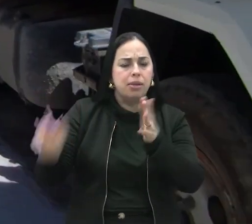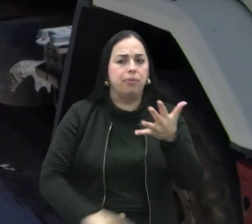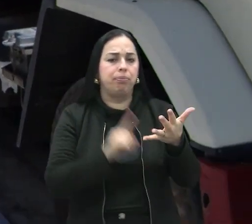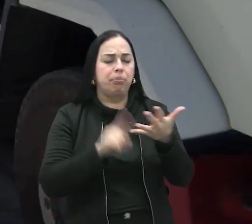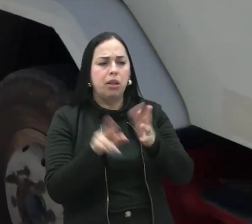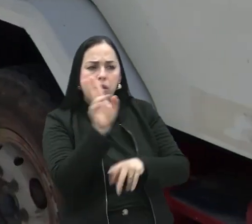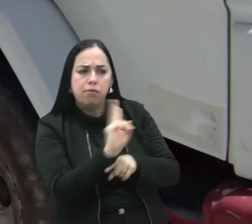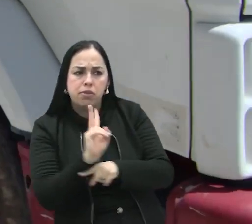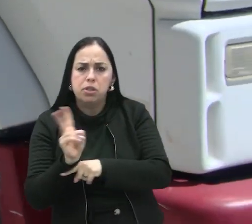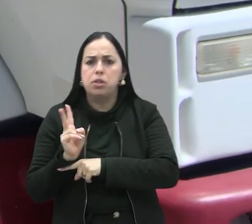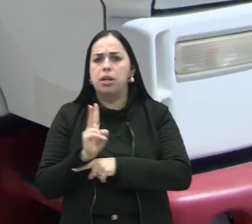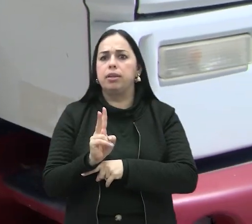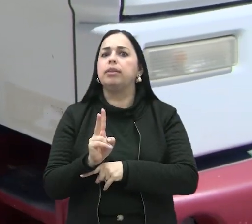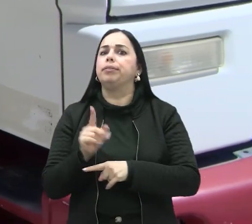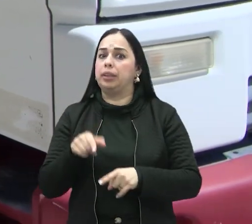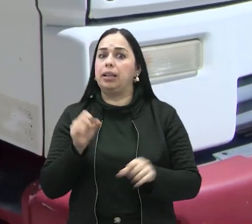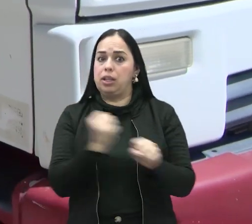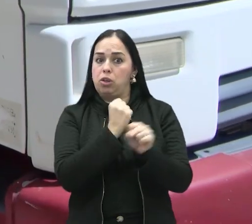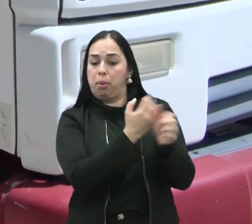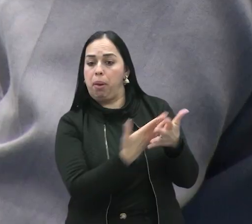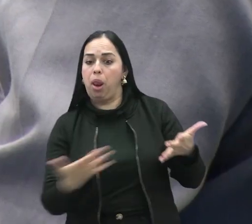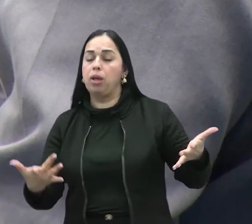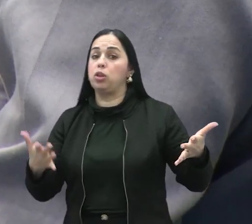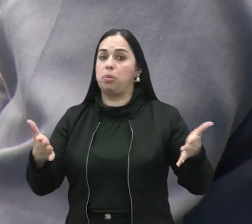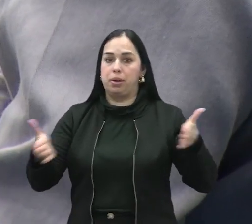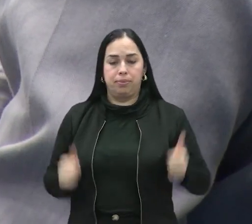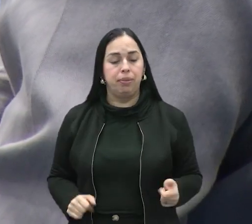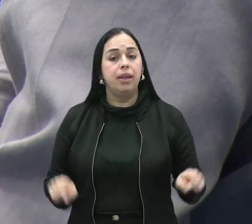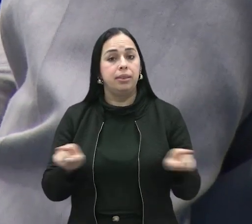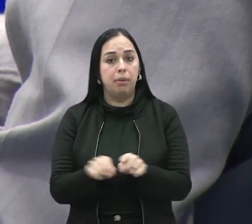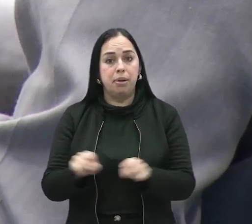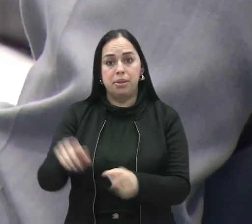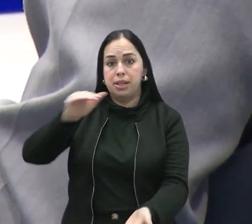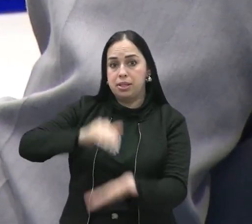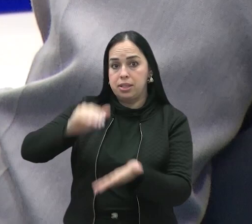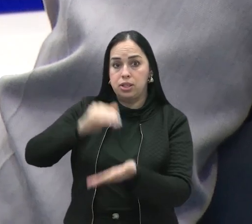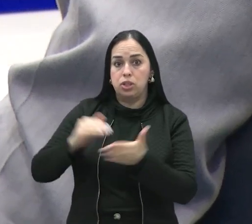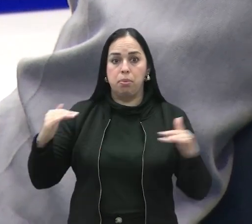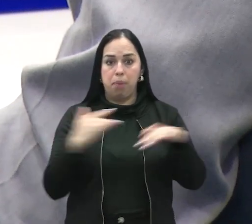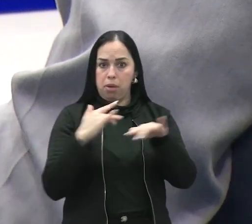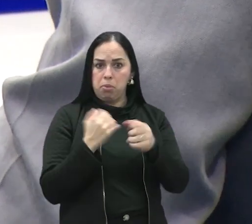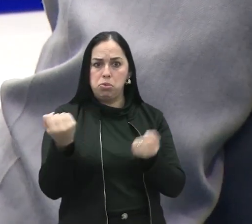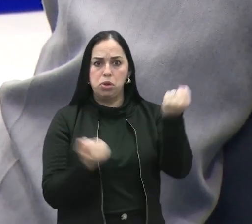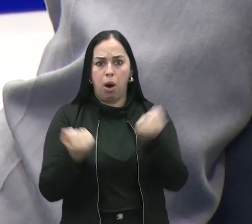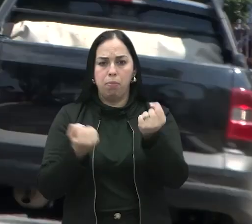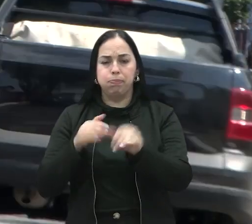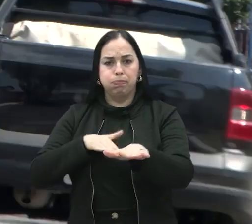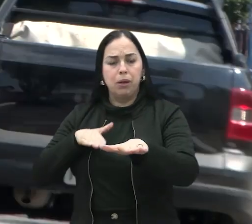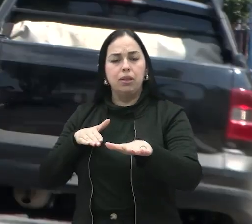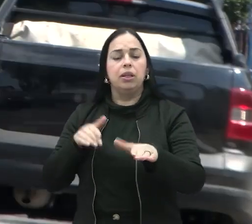gestão, fiscalização e conclusão das obras. Também foi instituída a Secretaria de Mobilidade Urbana.